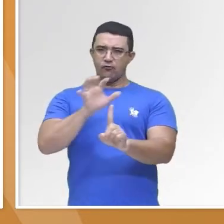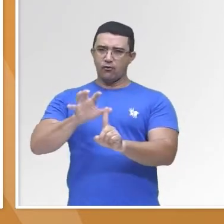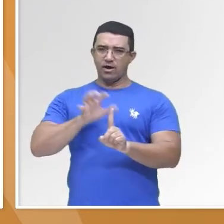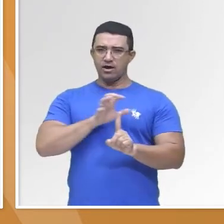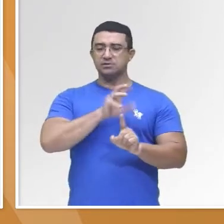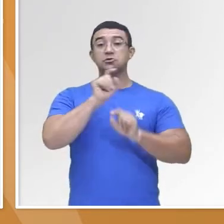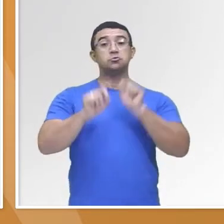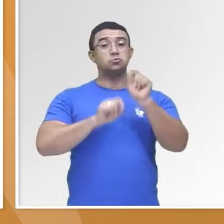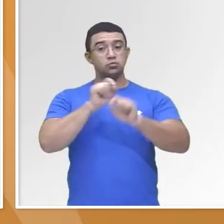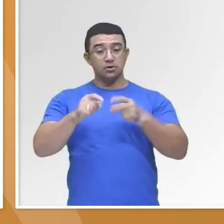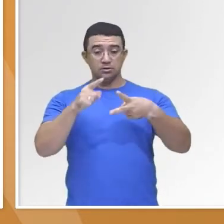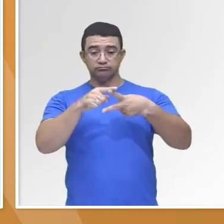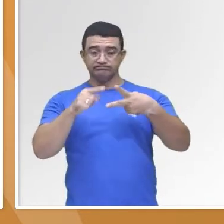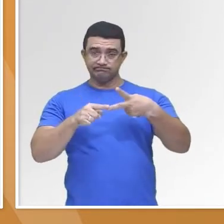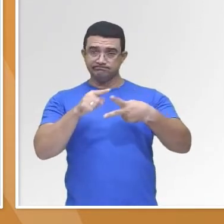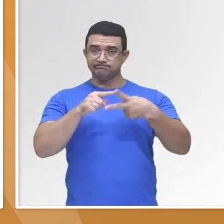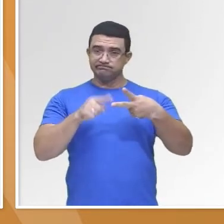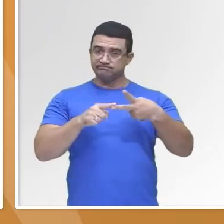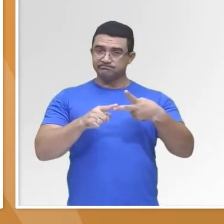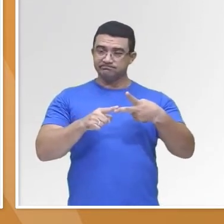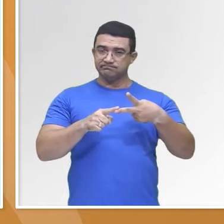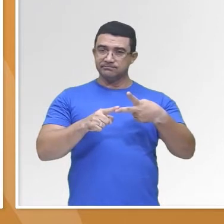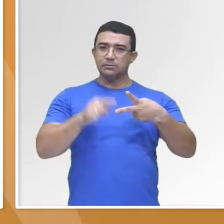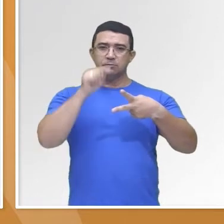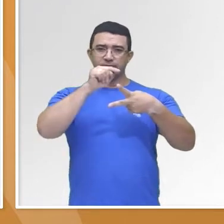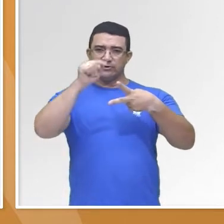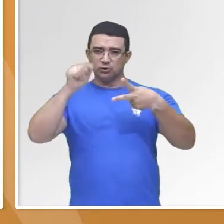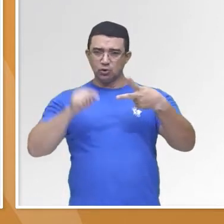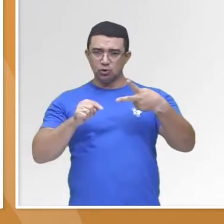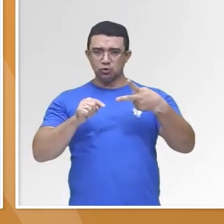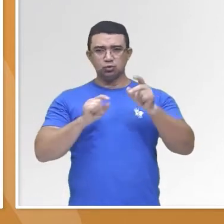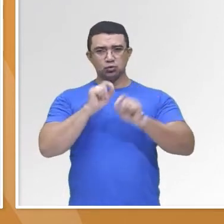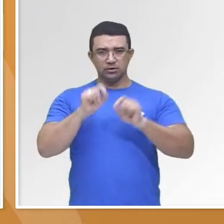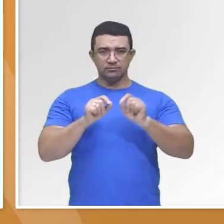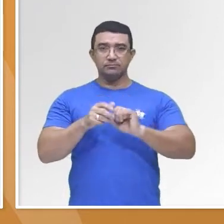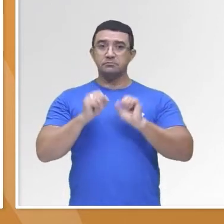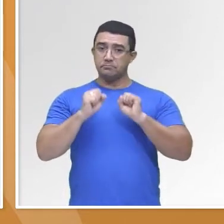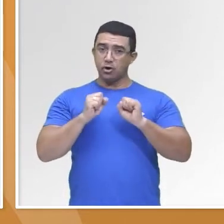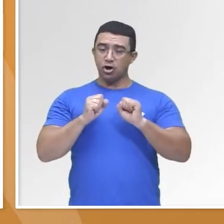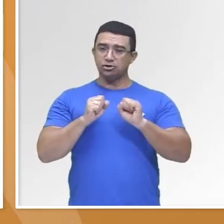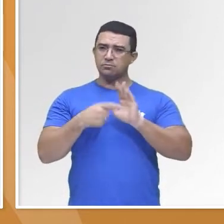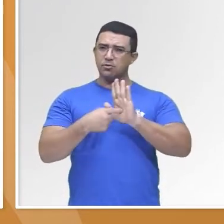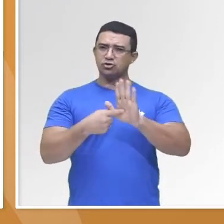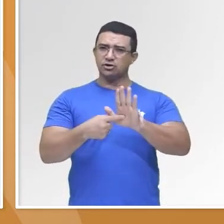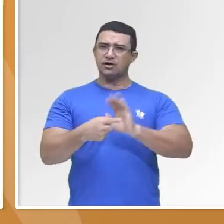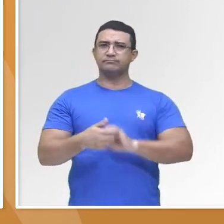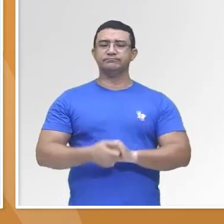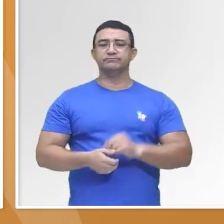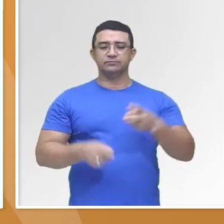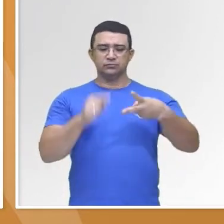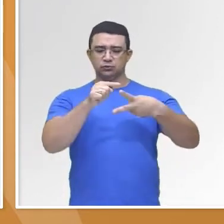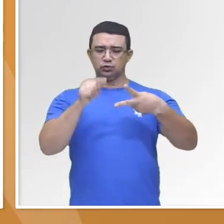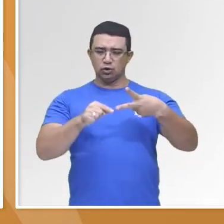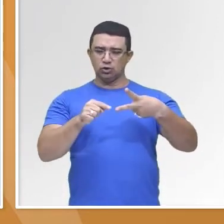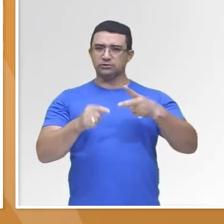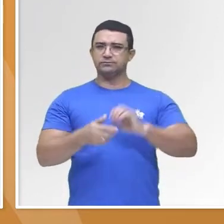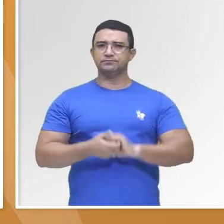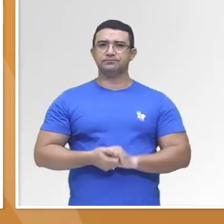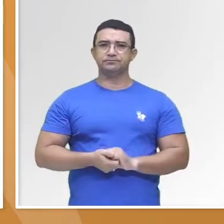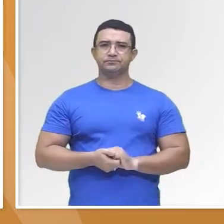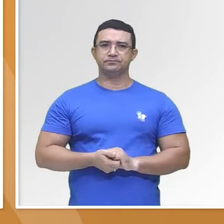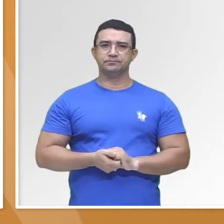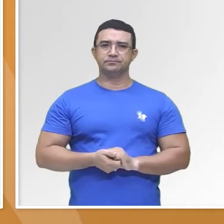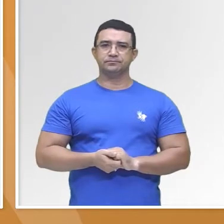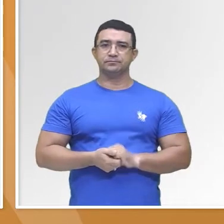por outros fatores que são muito comuns, tá? Que nós podemos citar dois processos. Por exemplo,